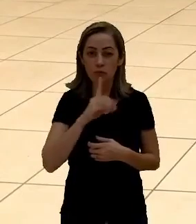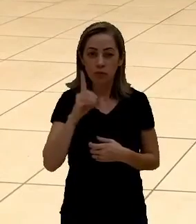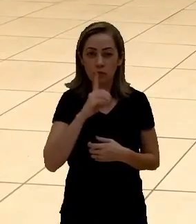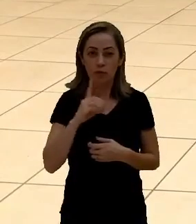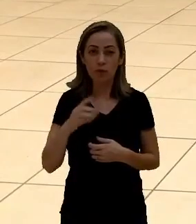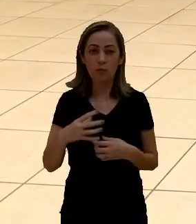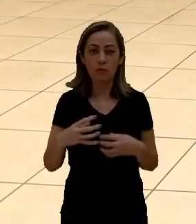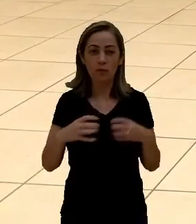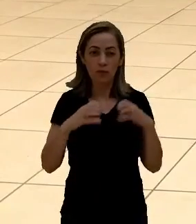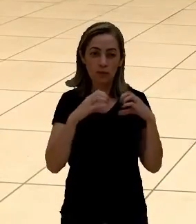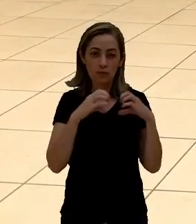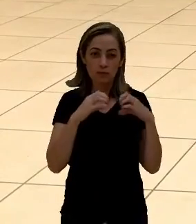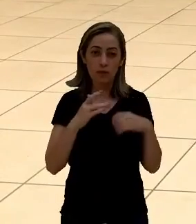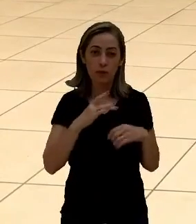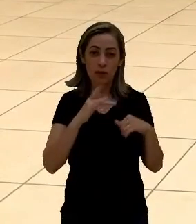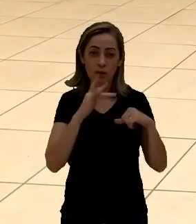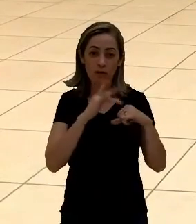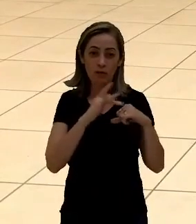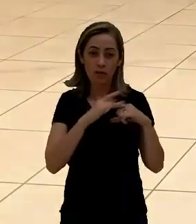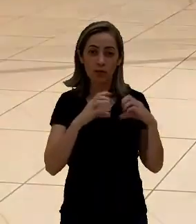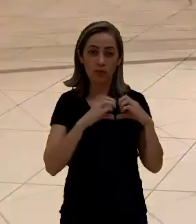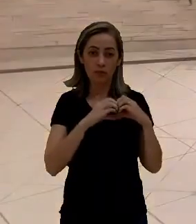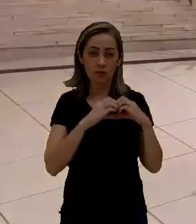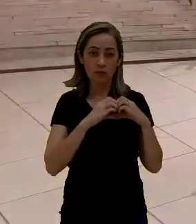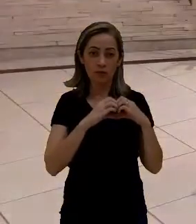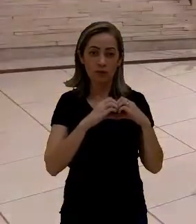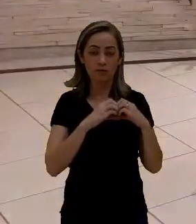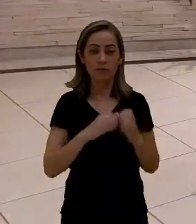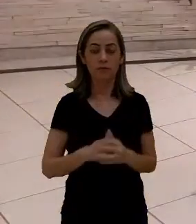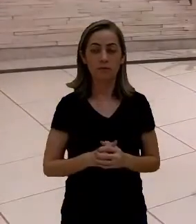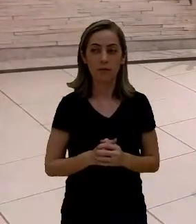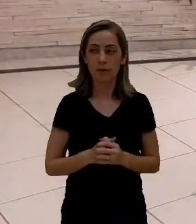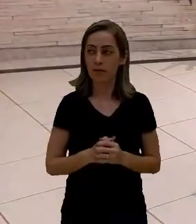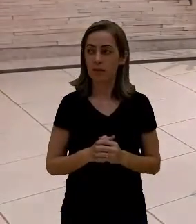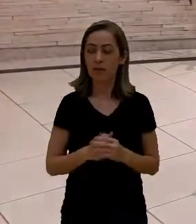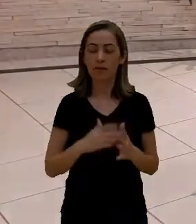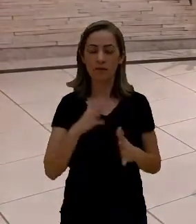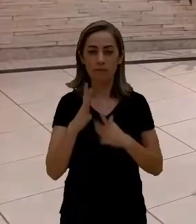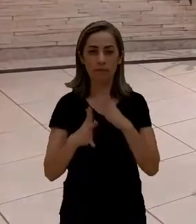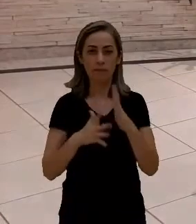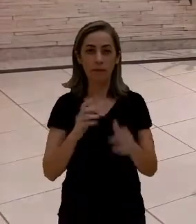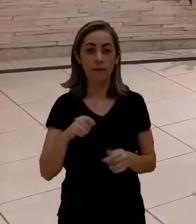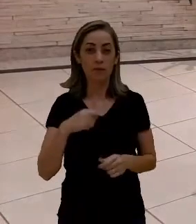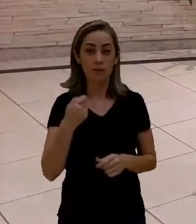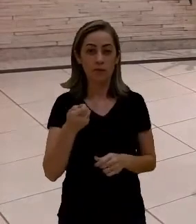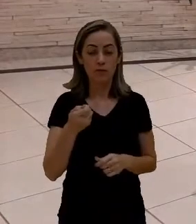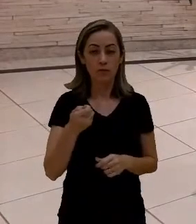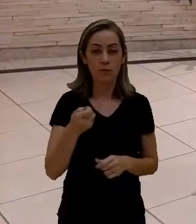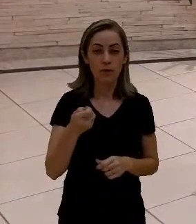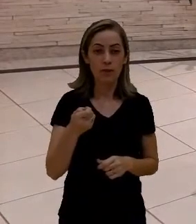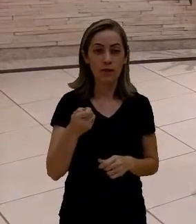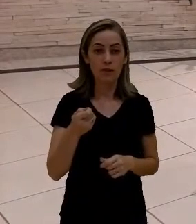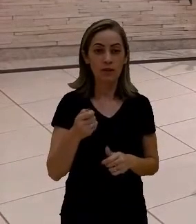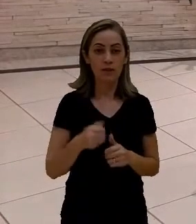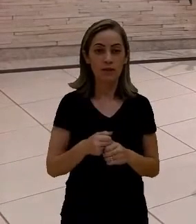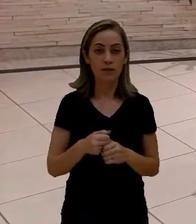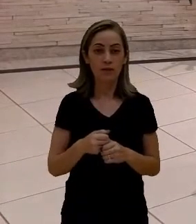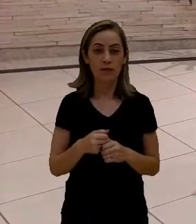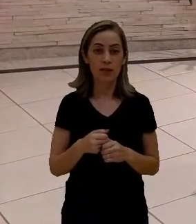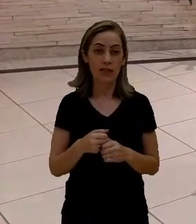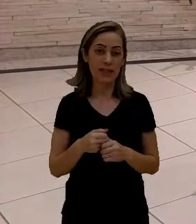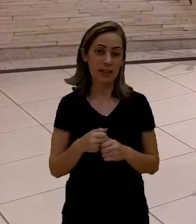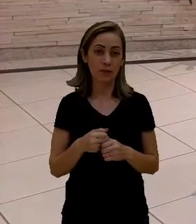inteira lembrando do Evangelho do domingo que você vivenciou queria falar agora um pouco sobre o seu canal que você fala sobre a liturgia